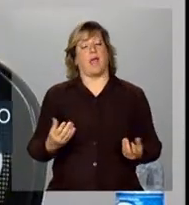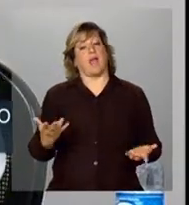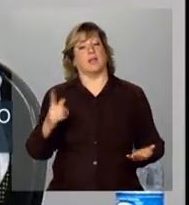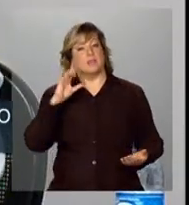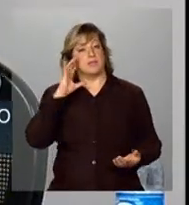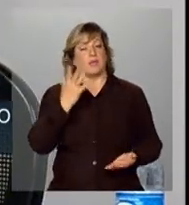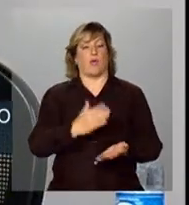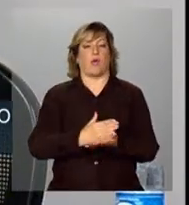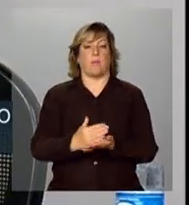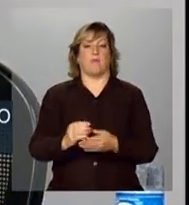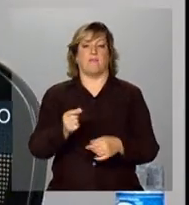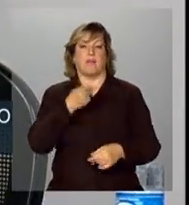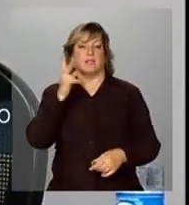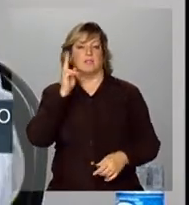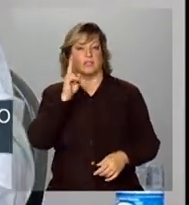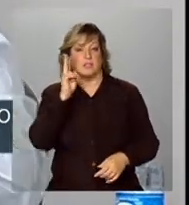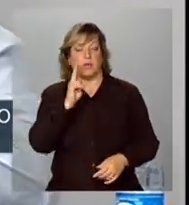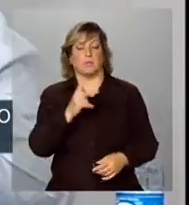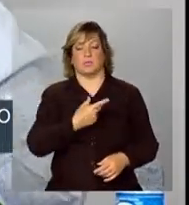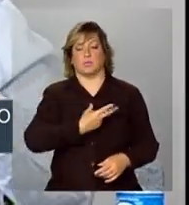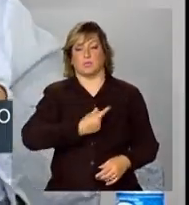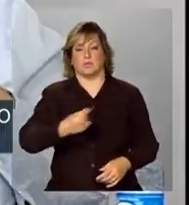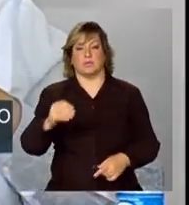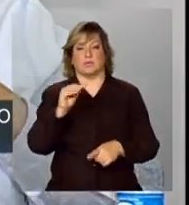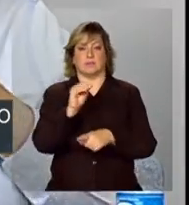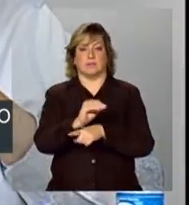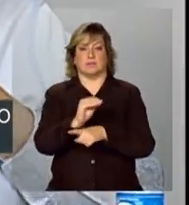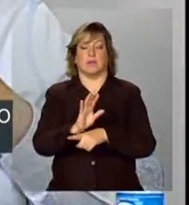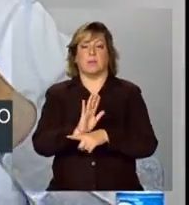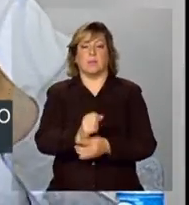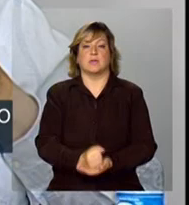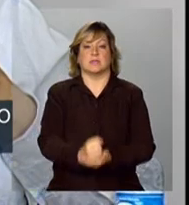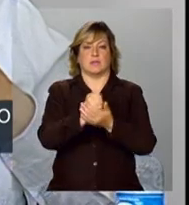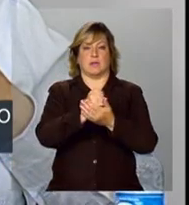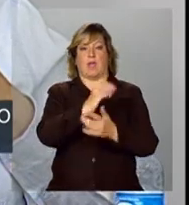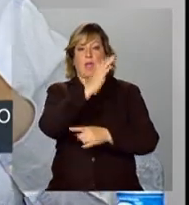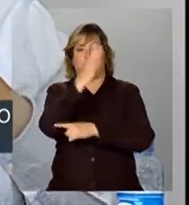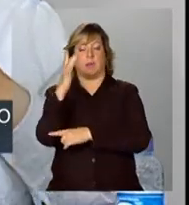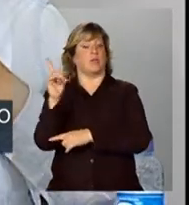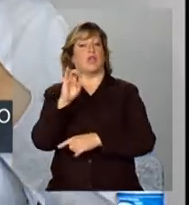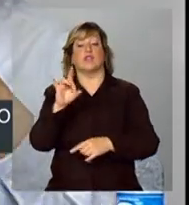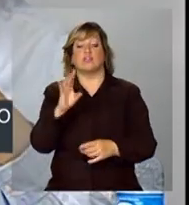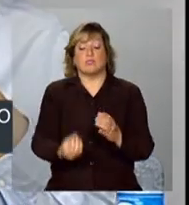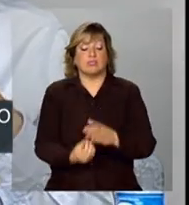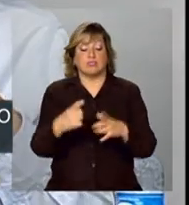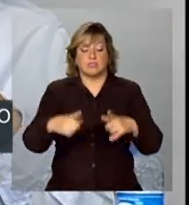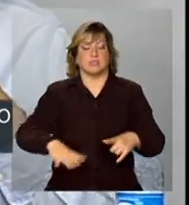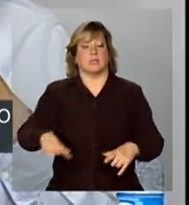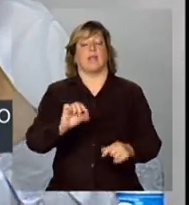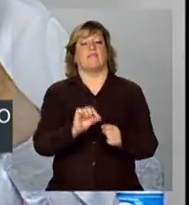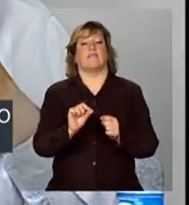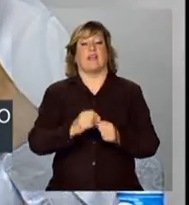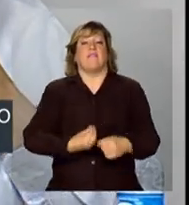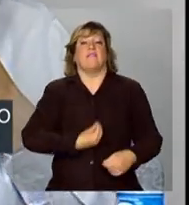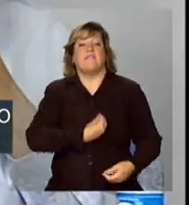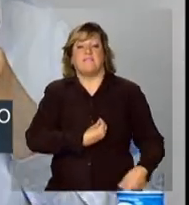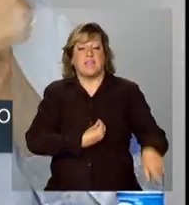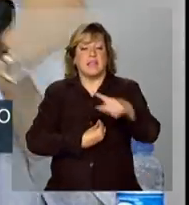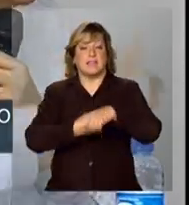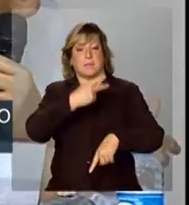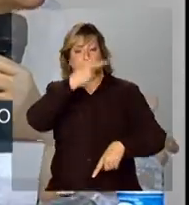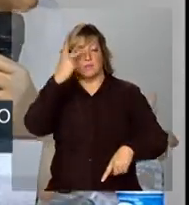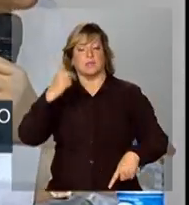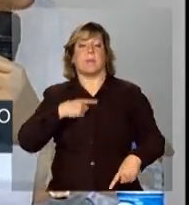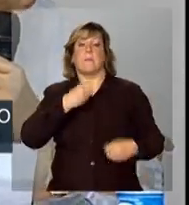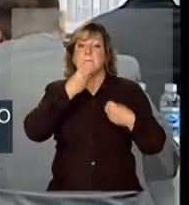de fato, de sustentabilidade e proteção ambiental. Não é só criar a unidade de conservação, é assegurar a qualidade de vida dessas pessoas e